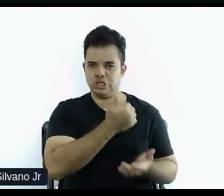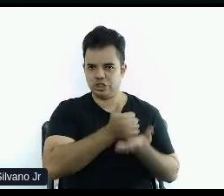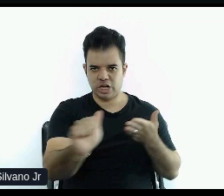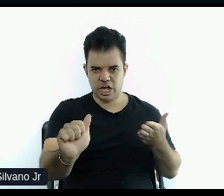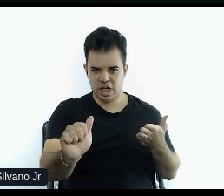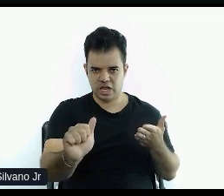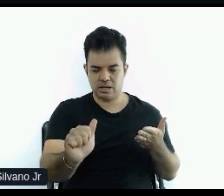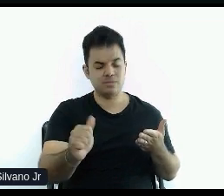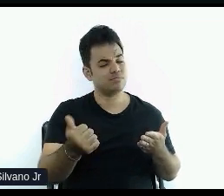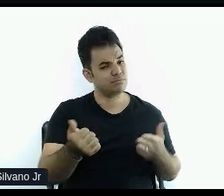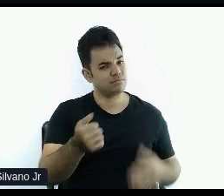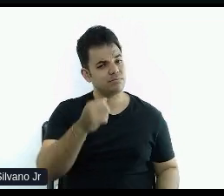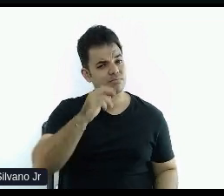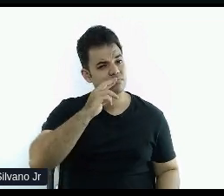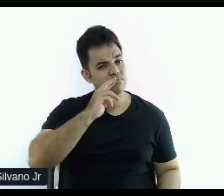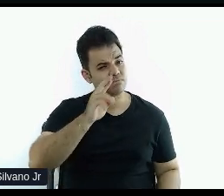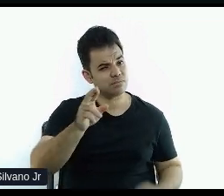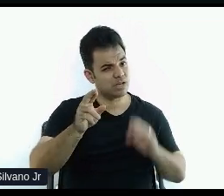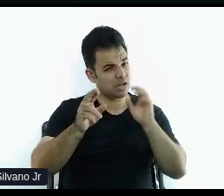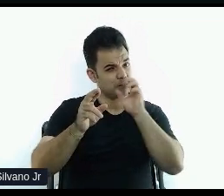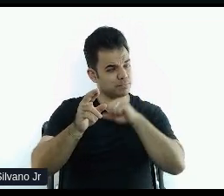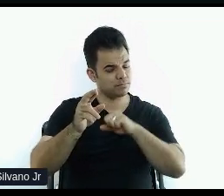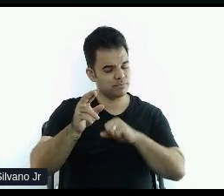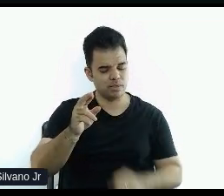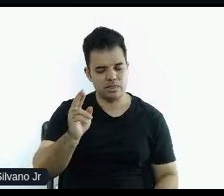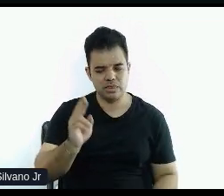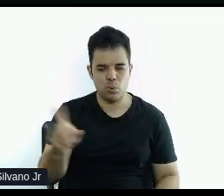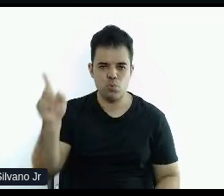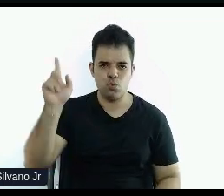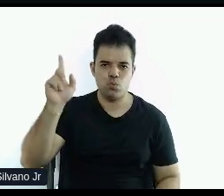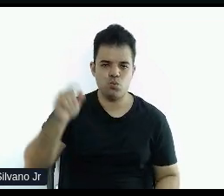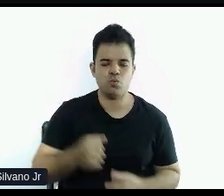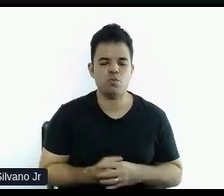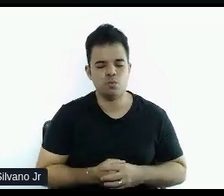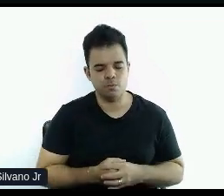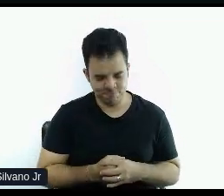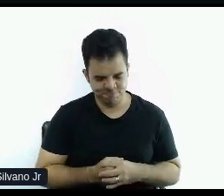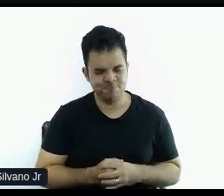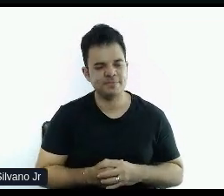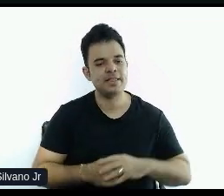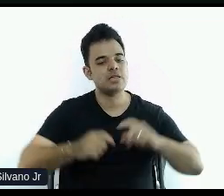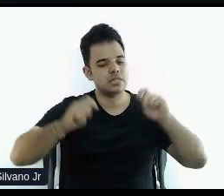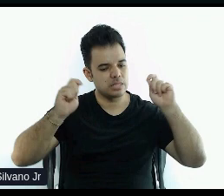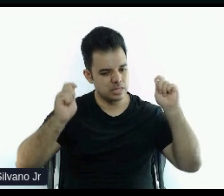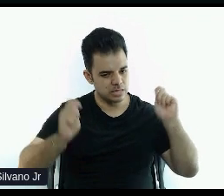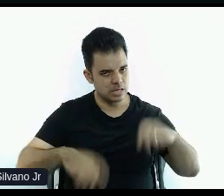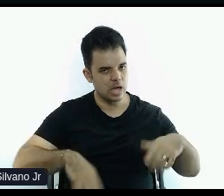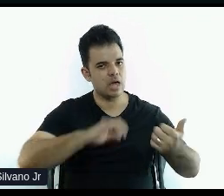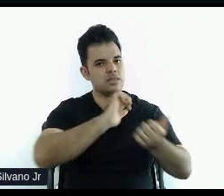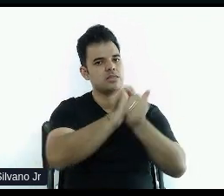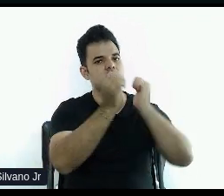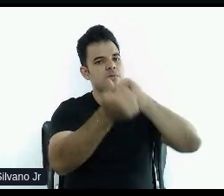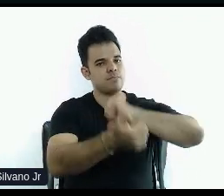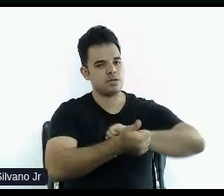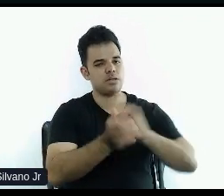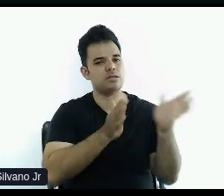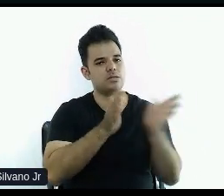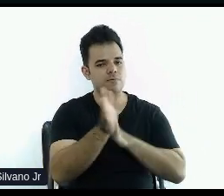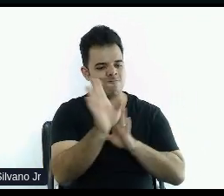A resposta é muito curta: não. A gente consegue adicionar acessibilidade, a